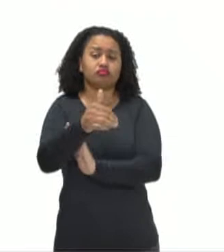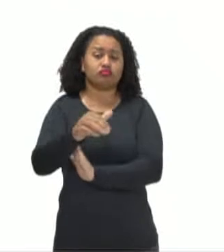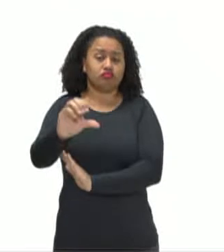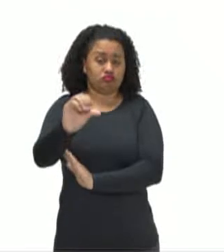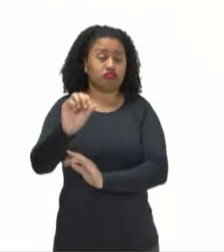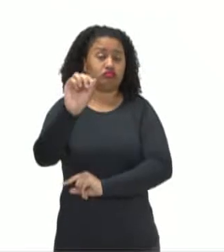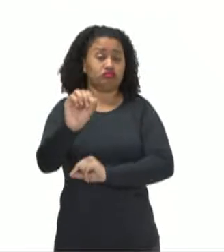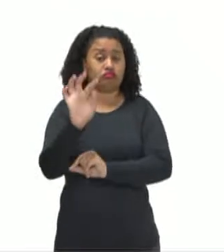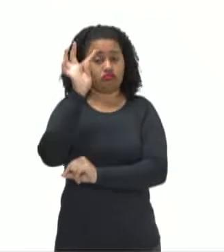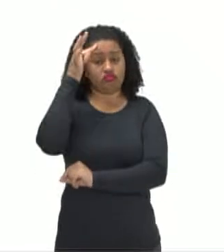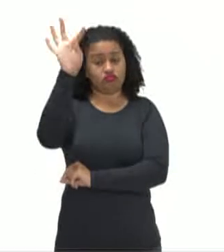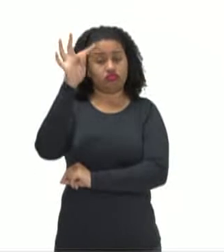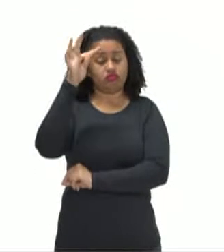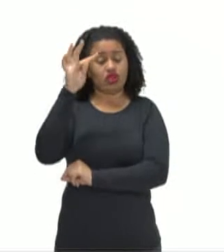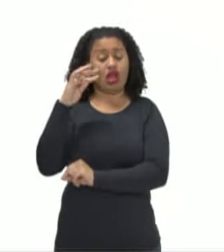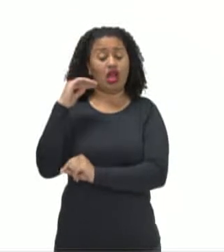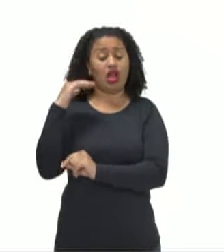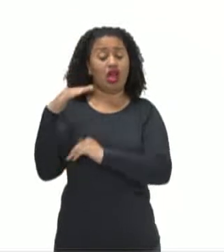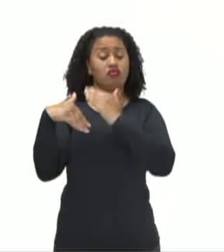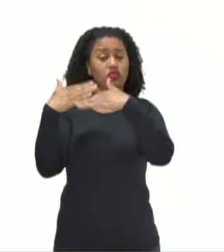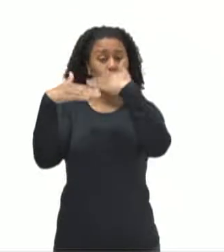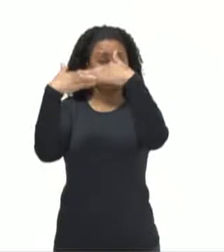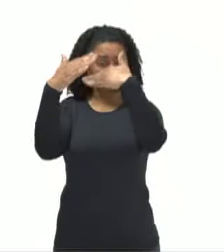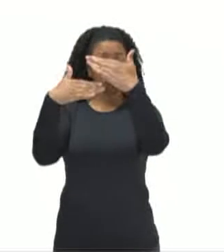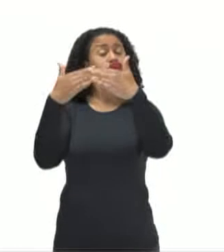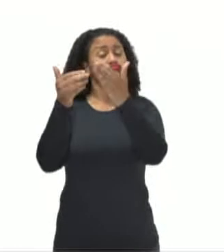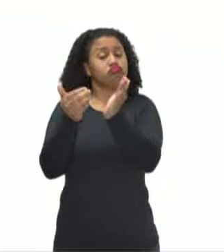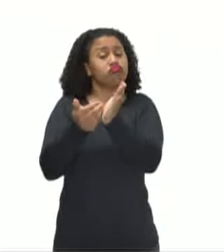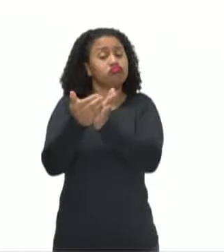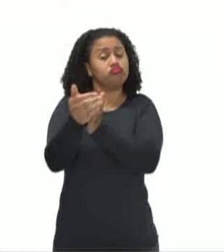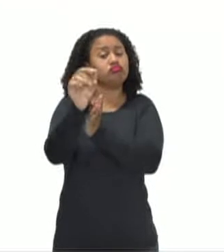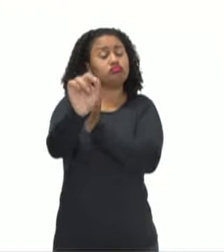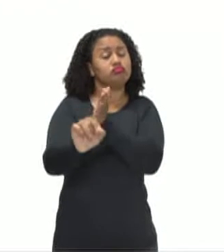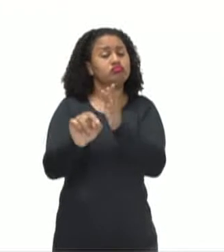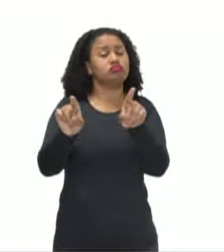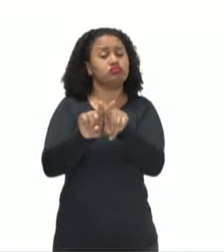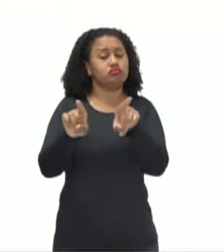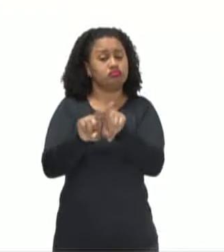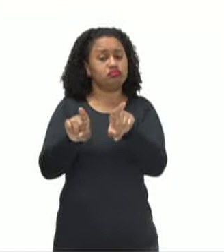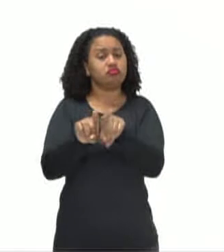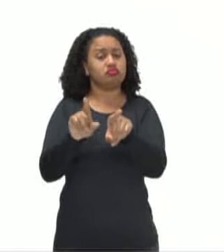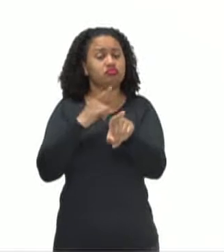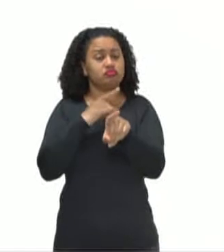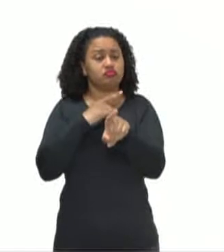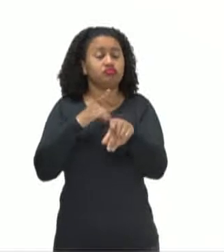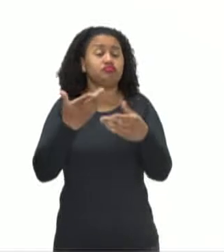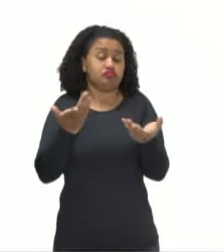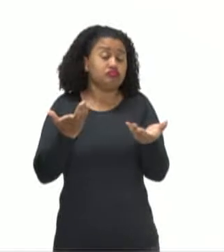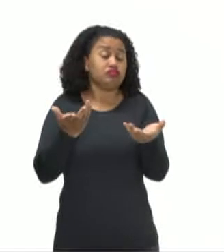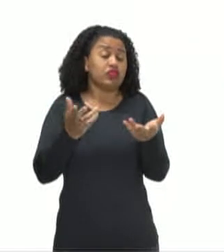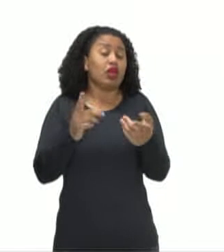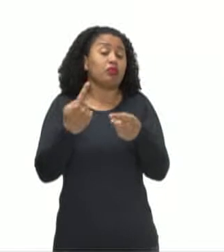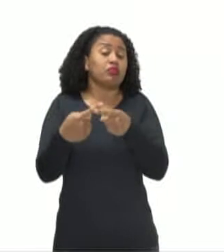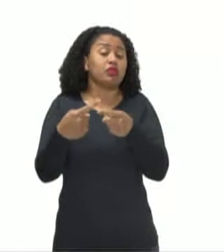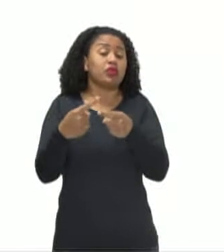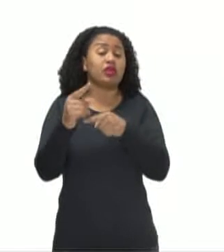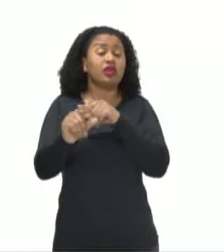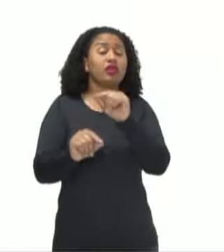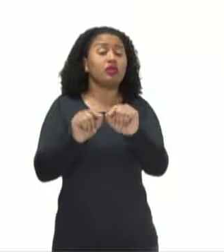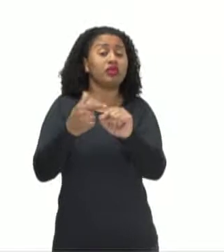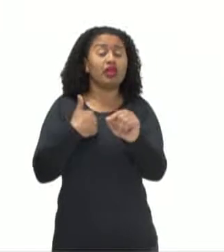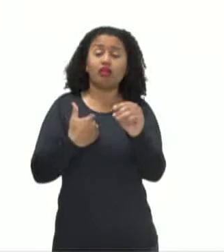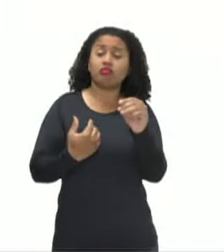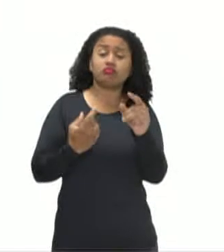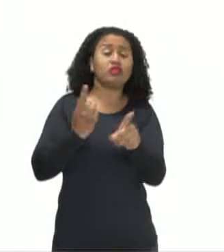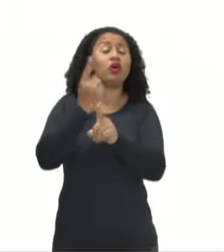XIX, teorias evolucionistas começaram a ganhar mais força. Um dos motivos foi a